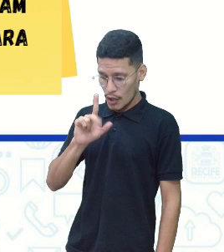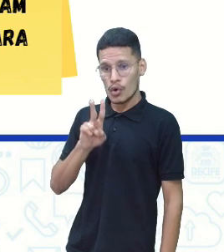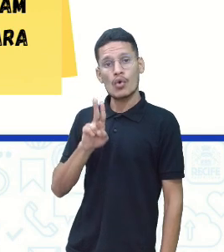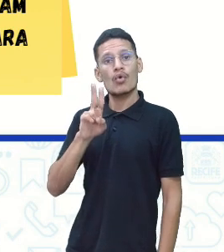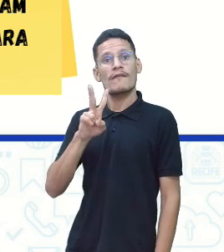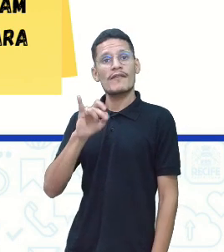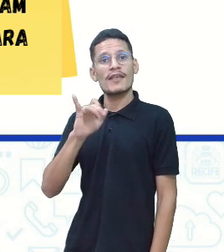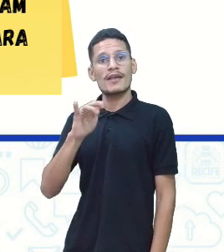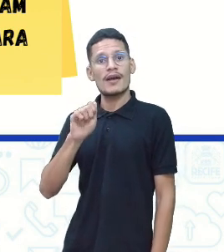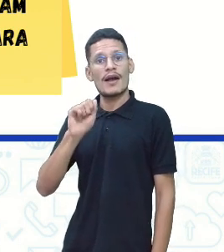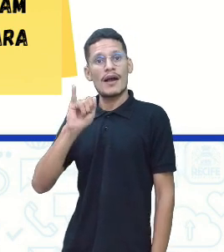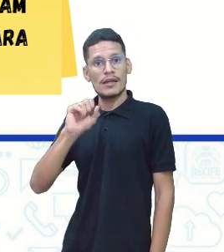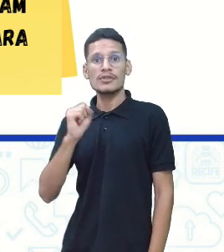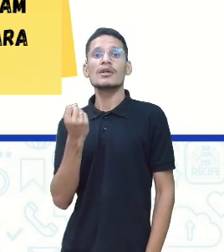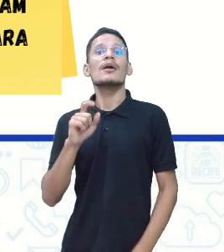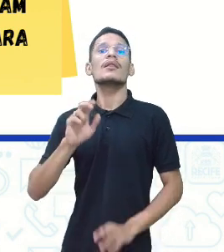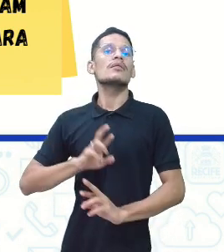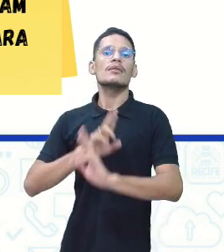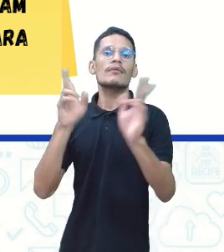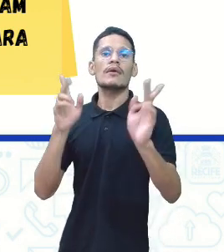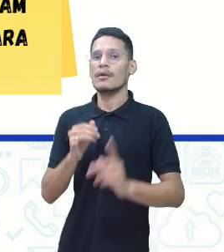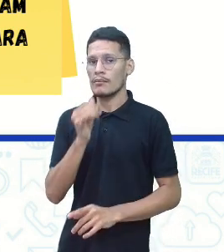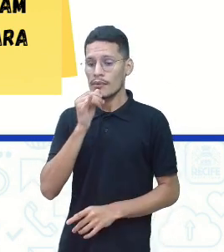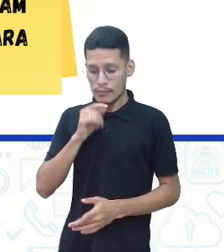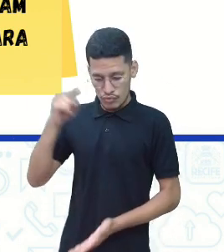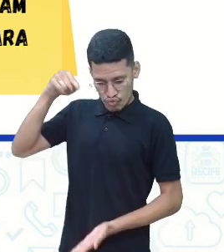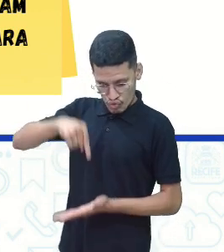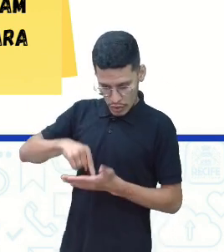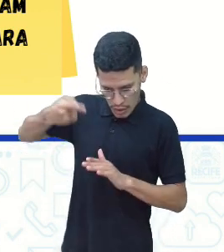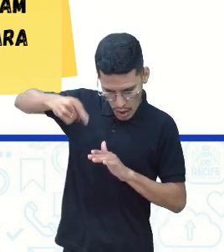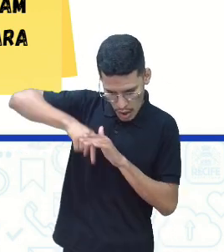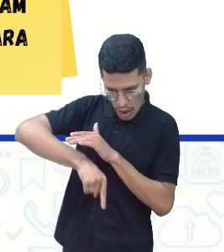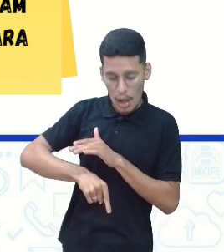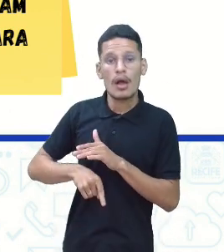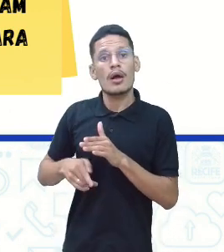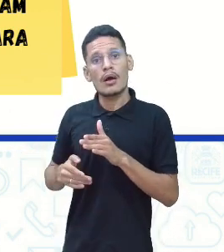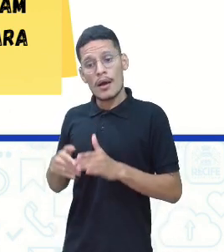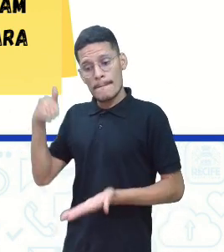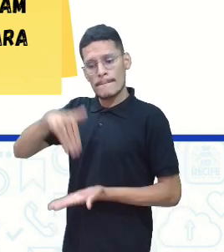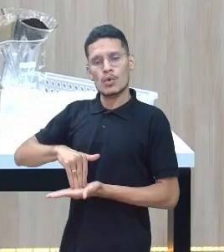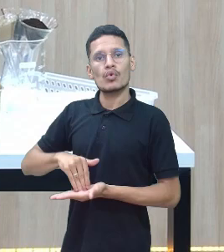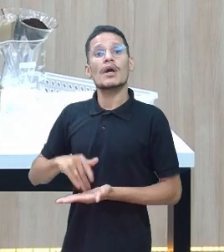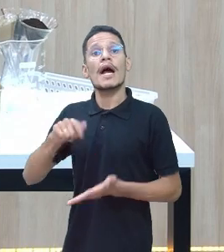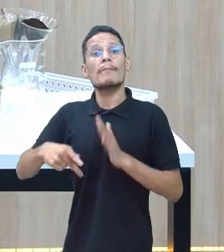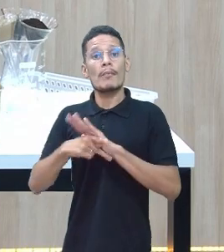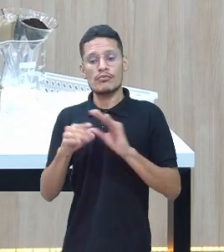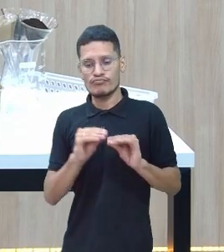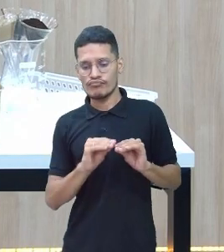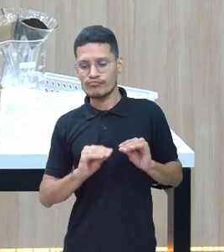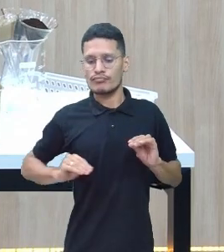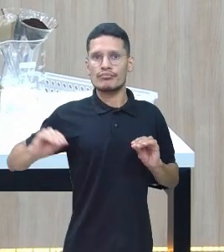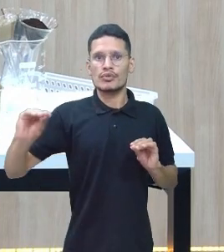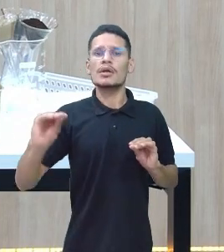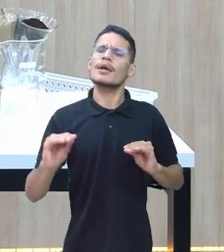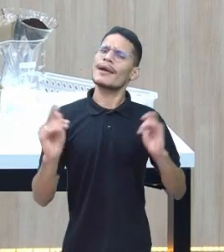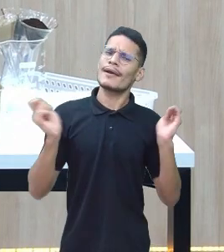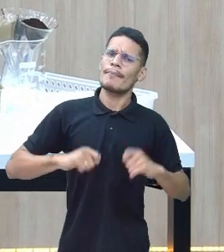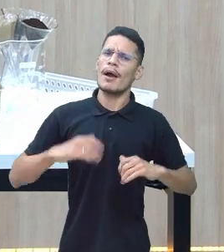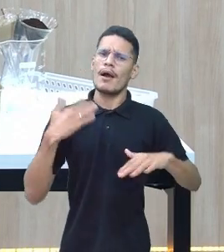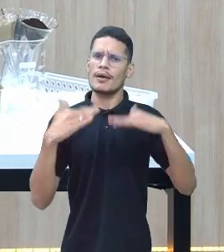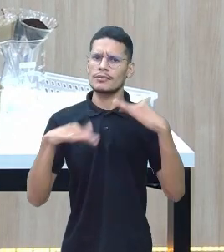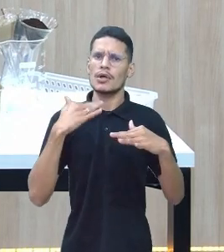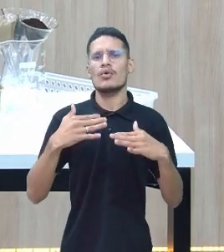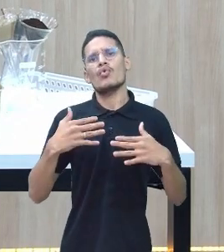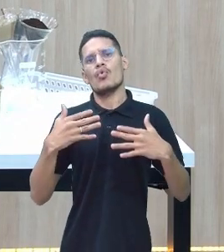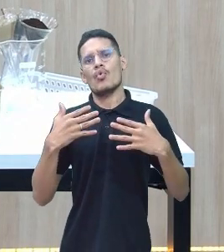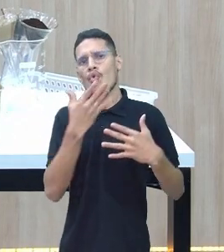completamente diferente. Essa rocha matriz, essas rochas, elas foram transportadas. Pode ser pela ação do homem,